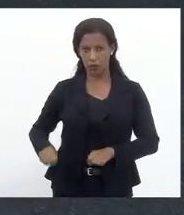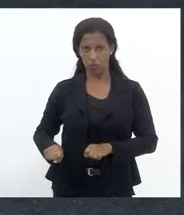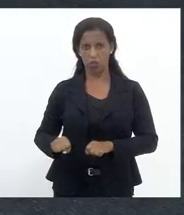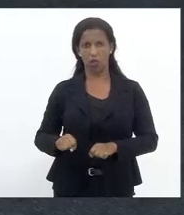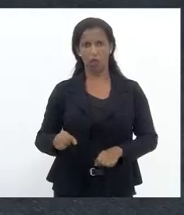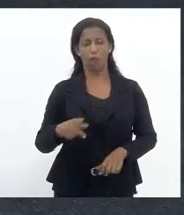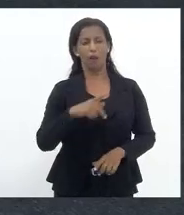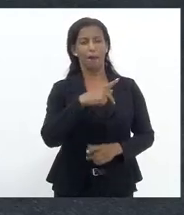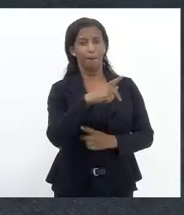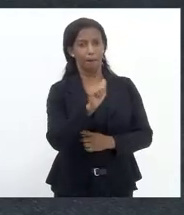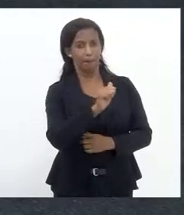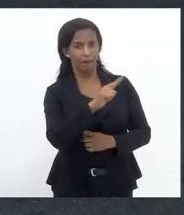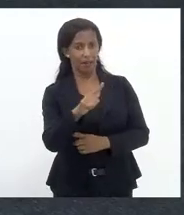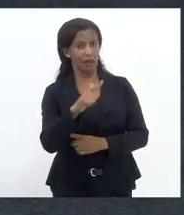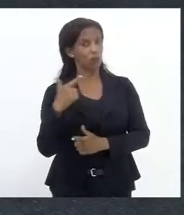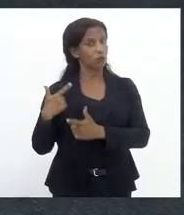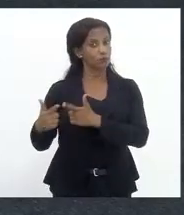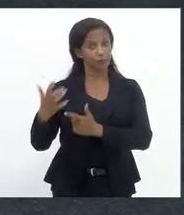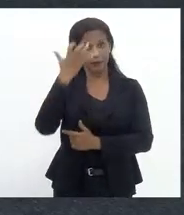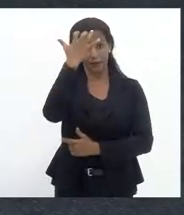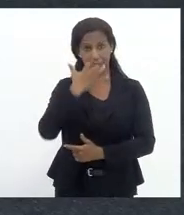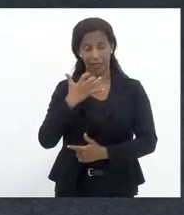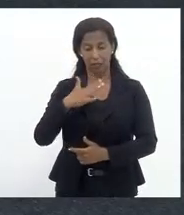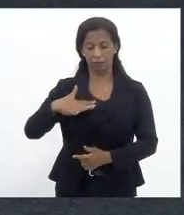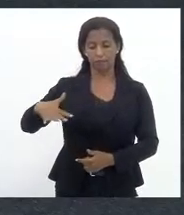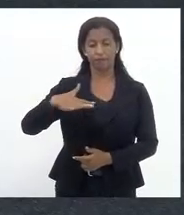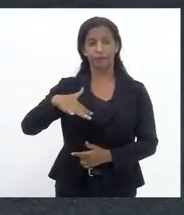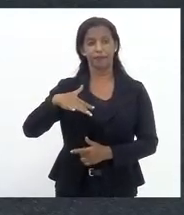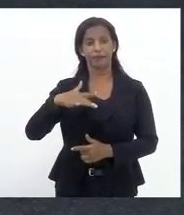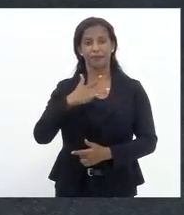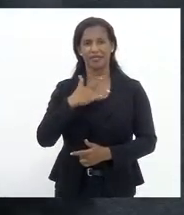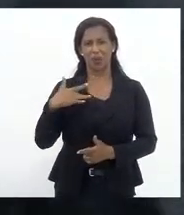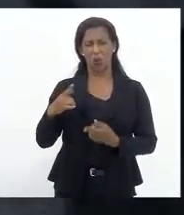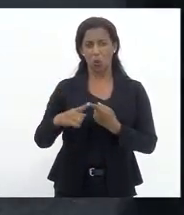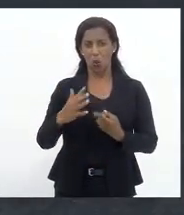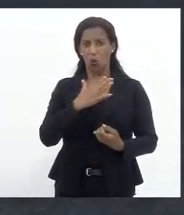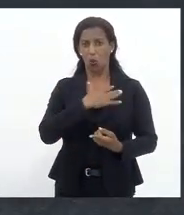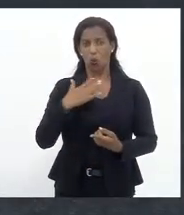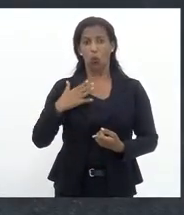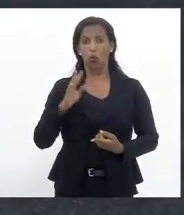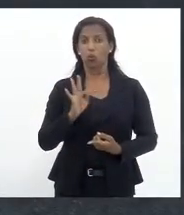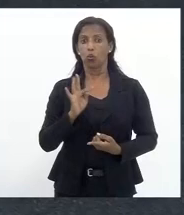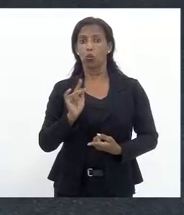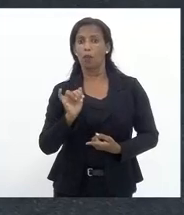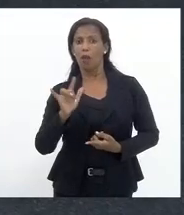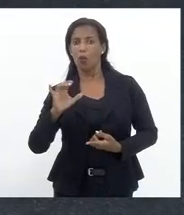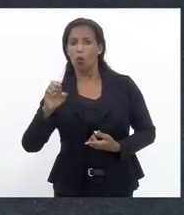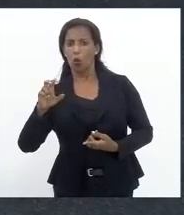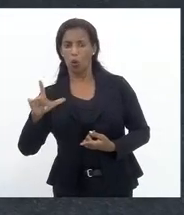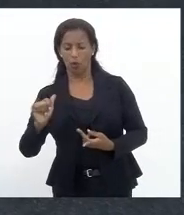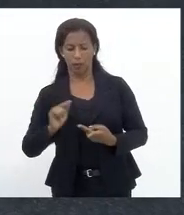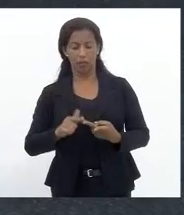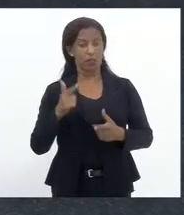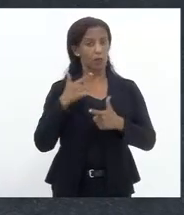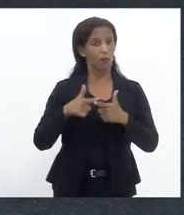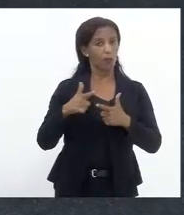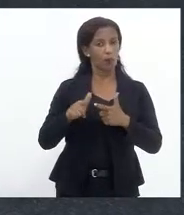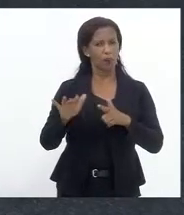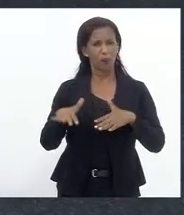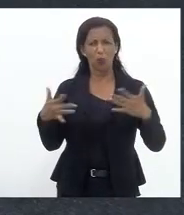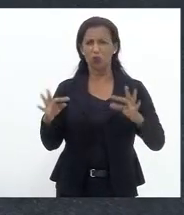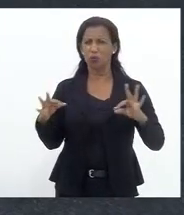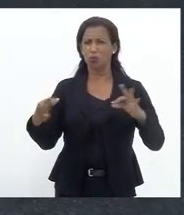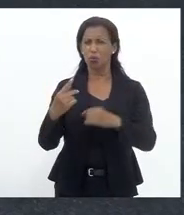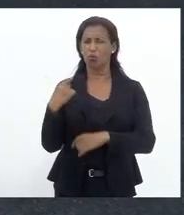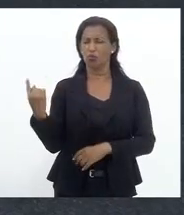tem graves problemas na área da saúde, tem problemas de tuberculose, tem problemas, né? Enquanto todos